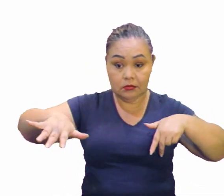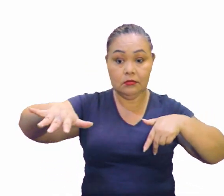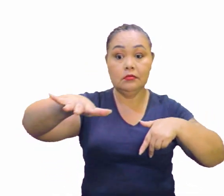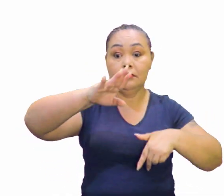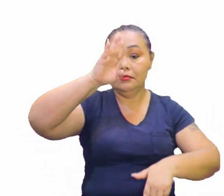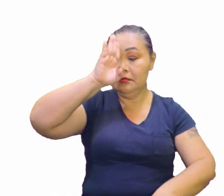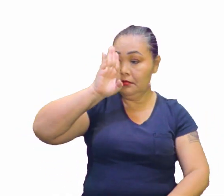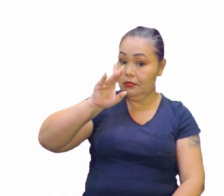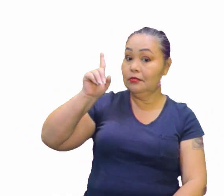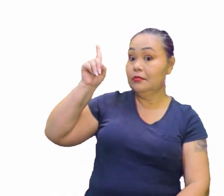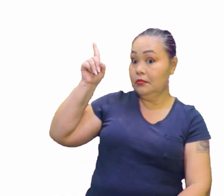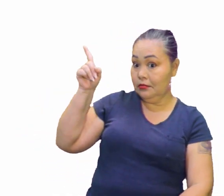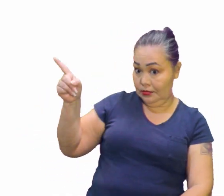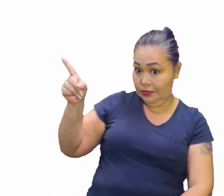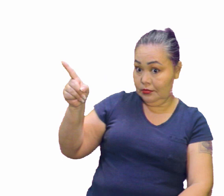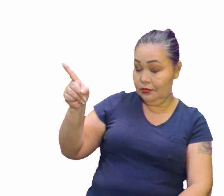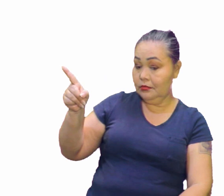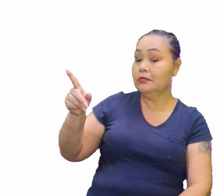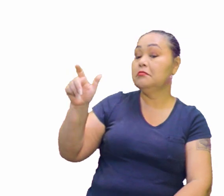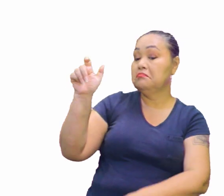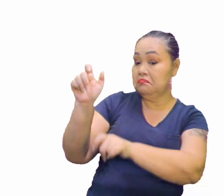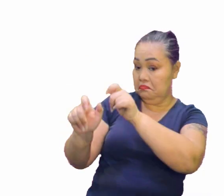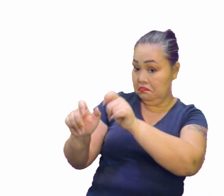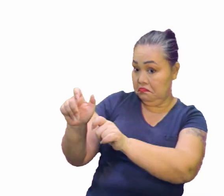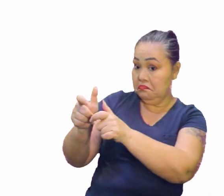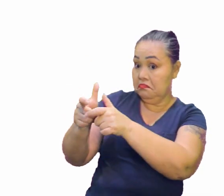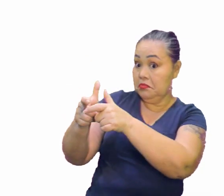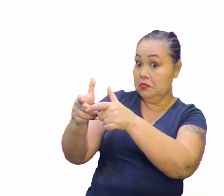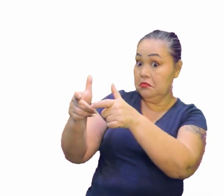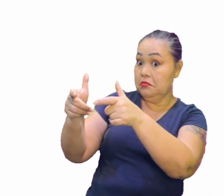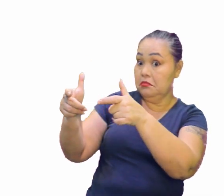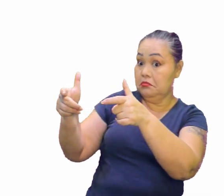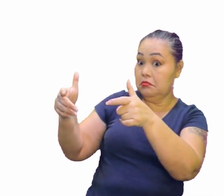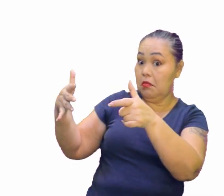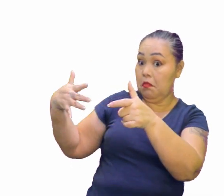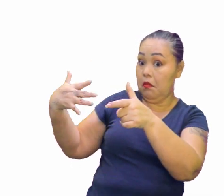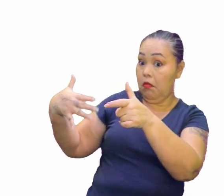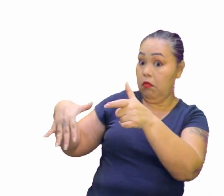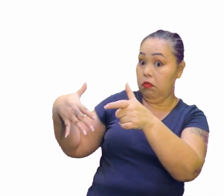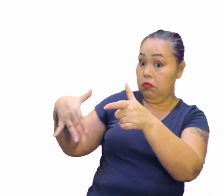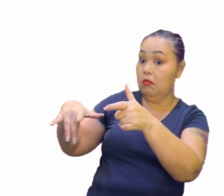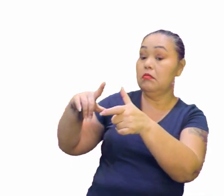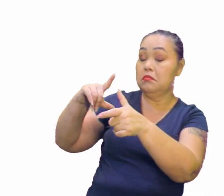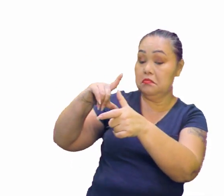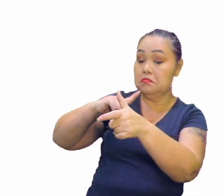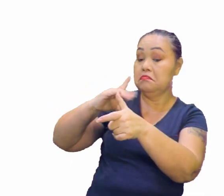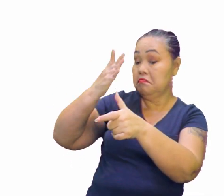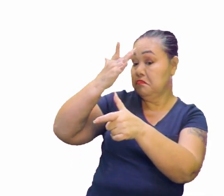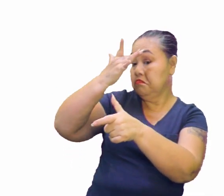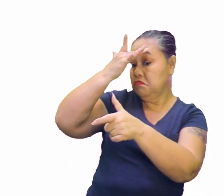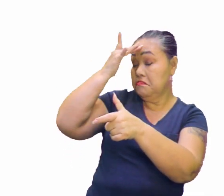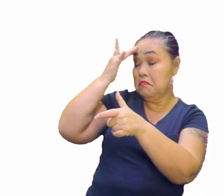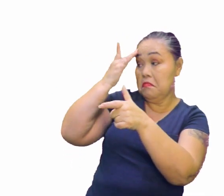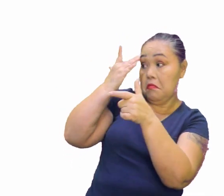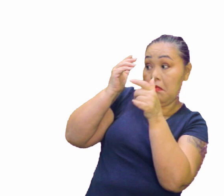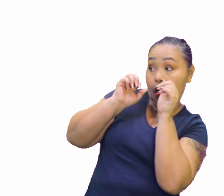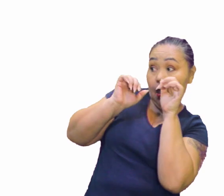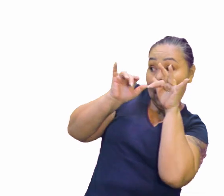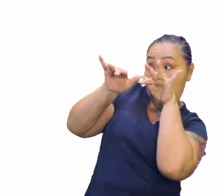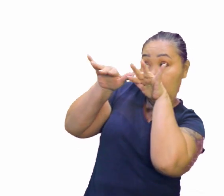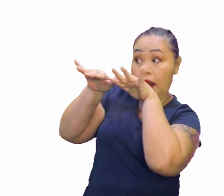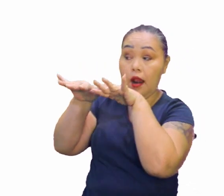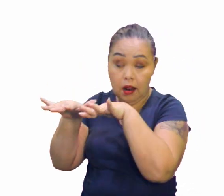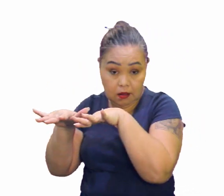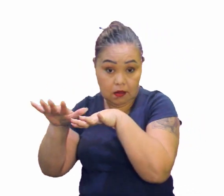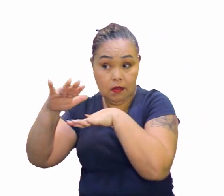do Brasil, ok? Então, as pessoas estão concentradas no sul e sudeste e